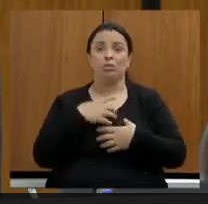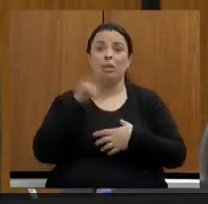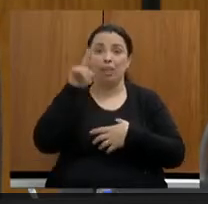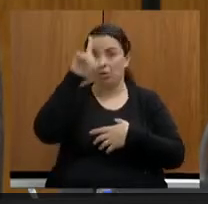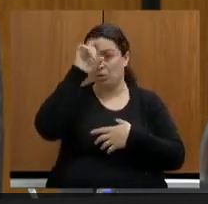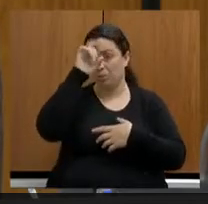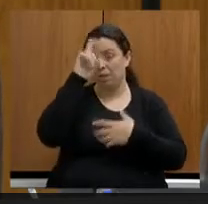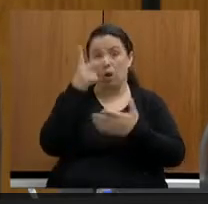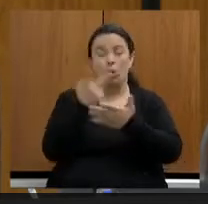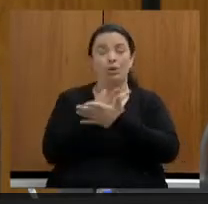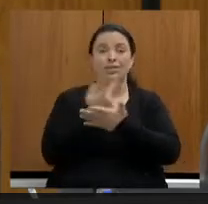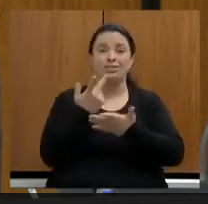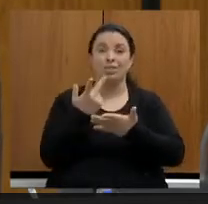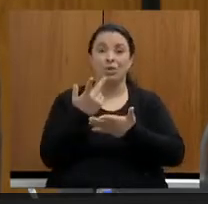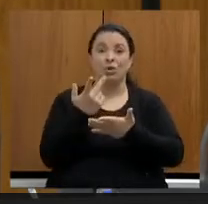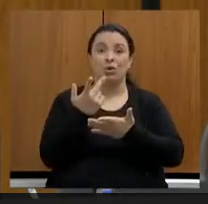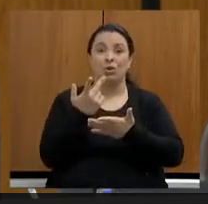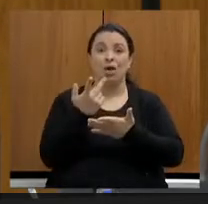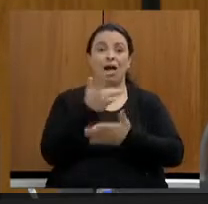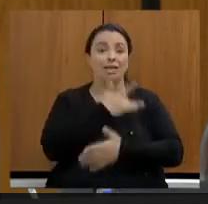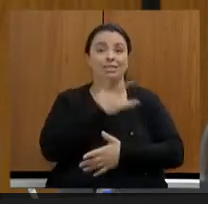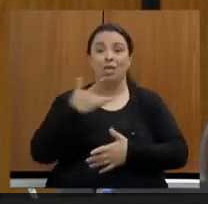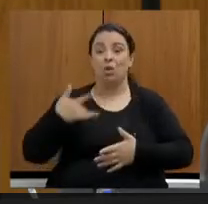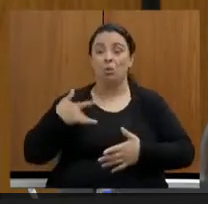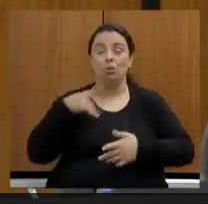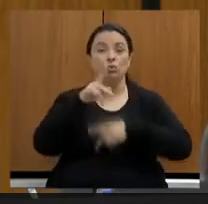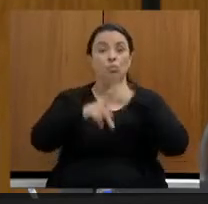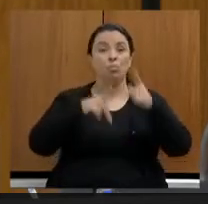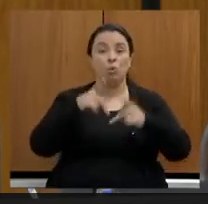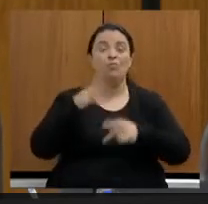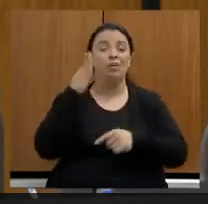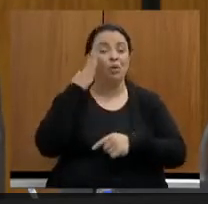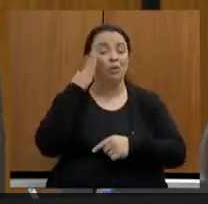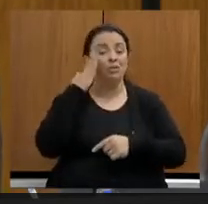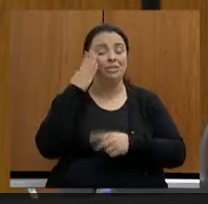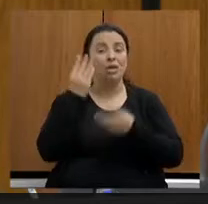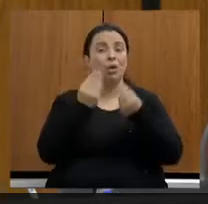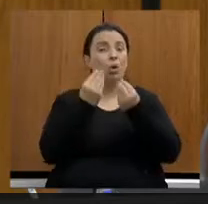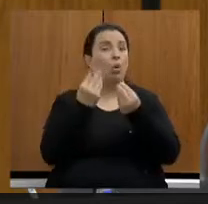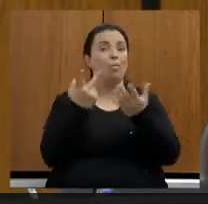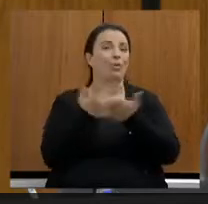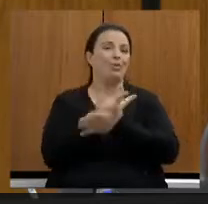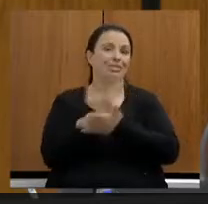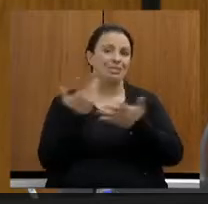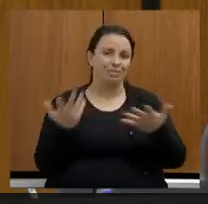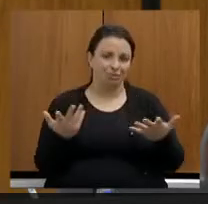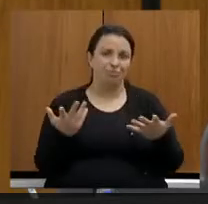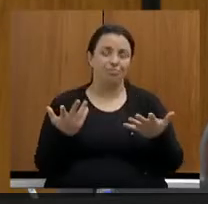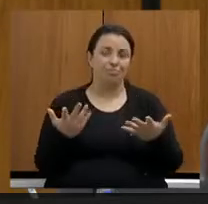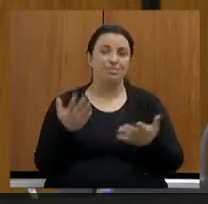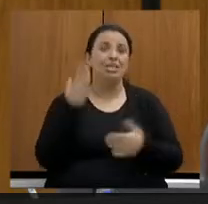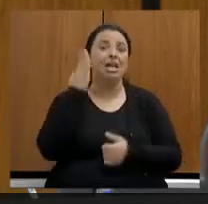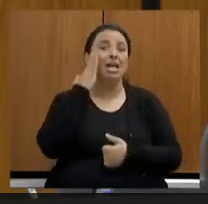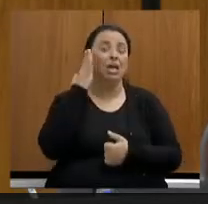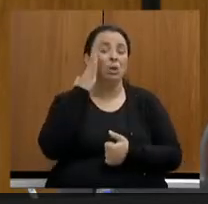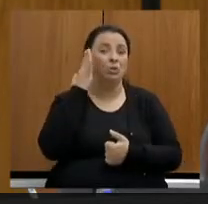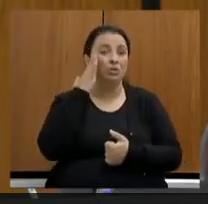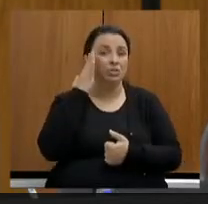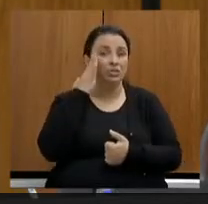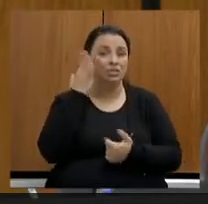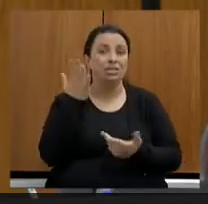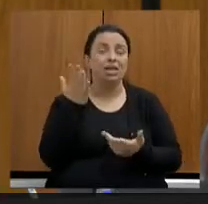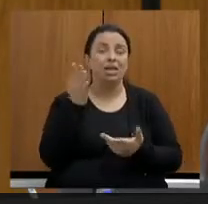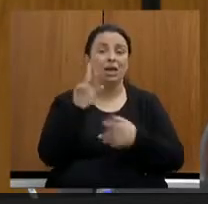com a saúde pública do nosso povo o grau de incapacidade que levou a nossa população